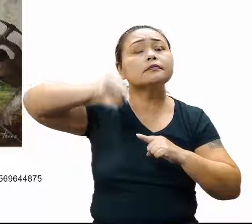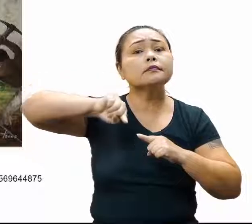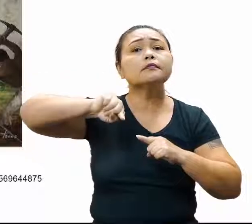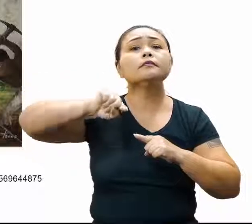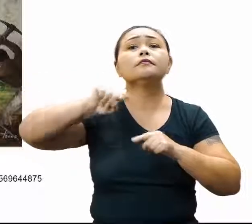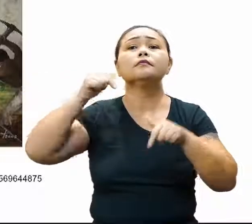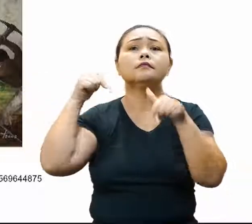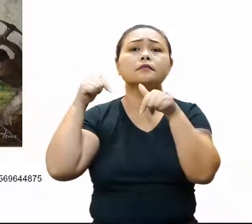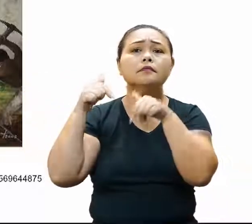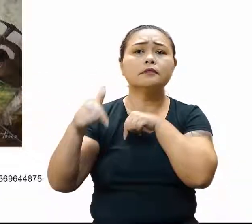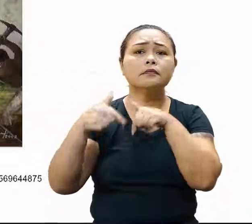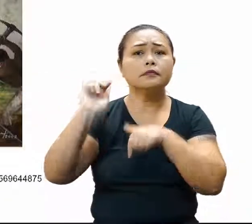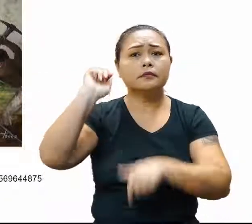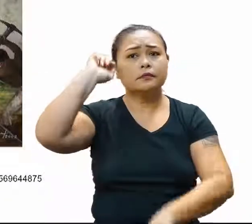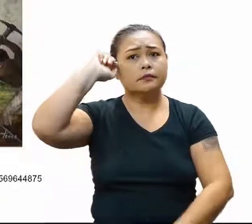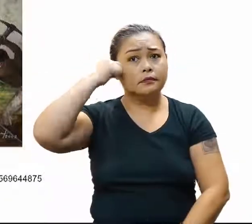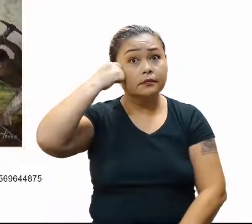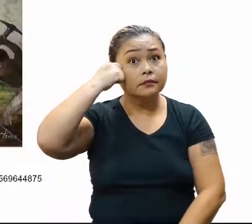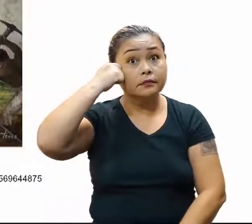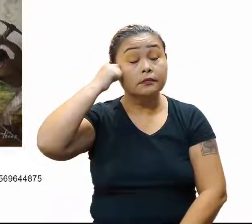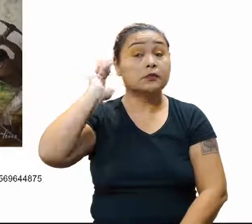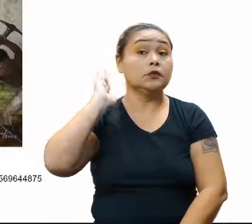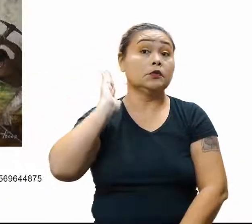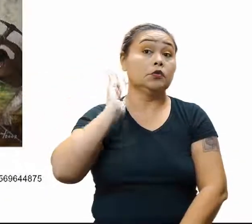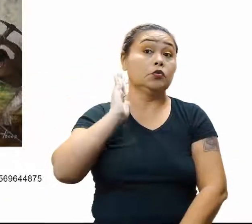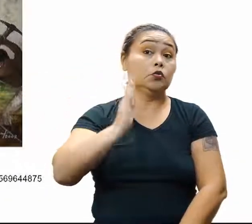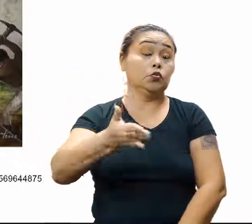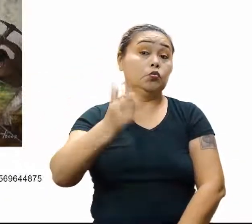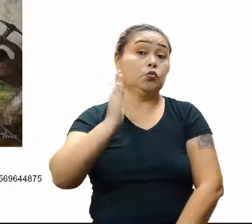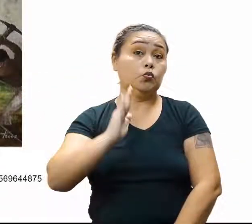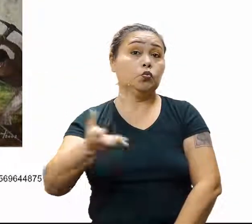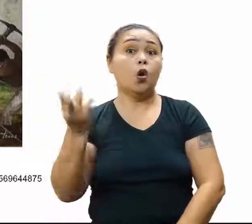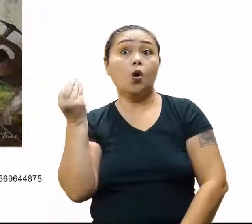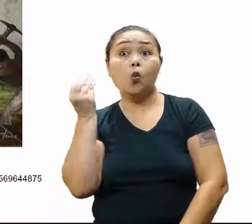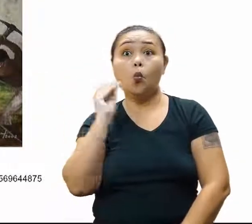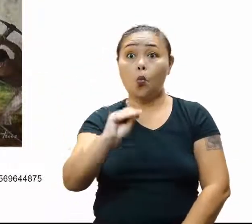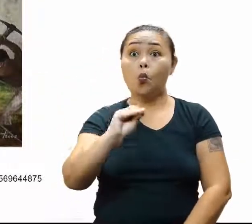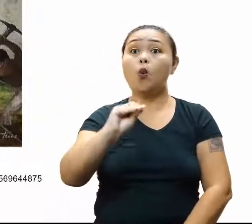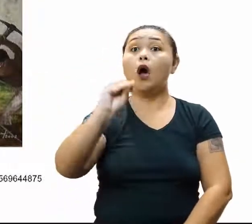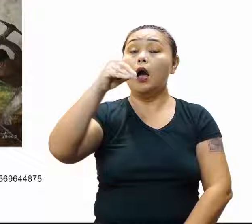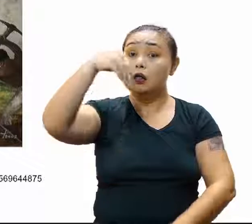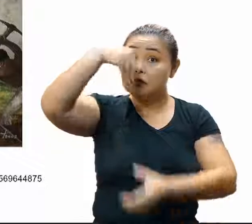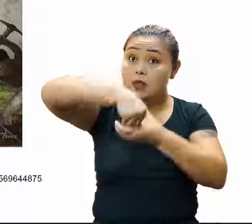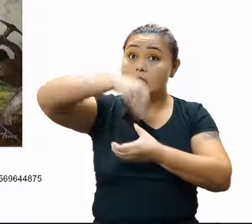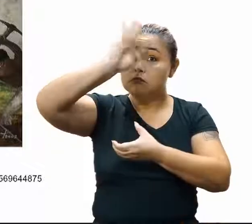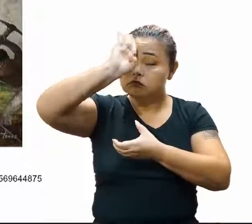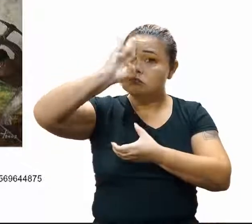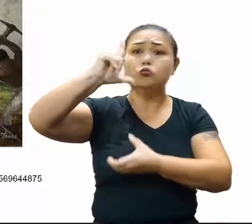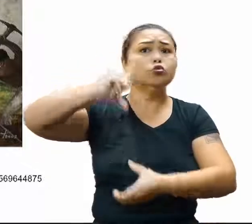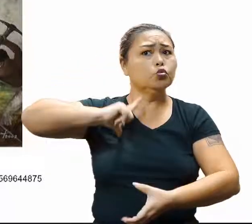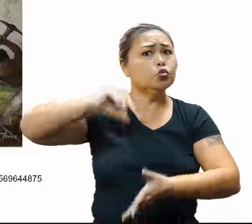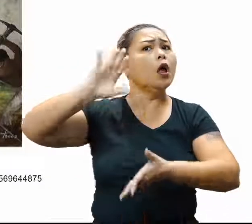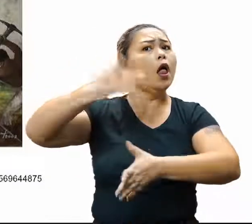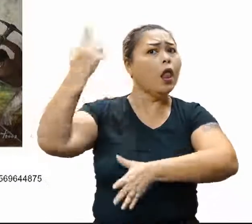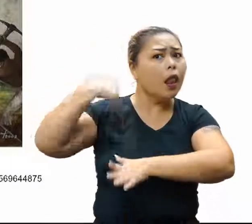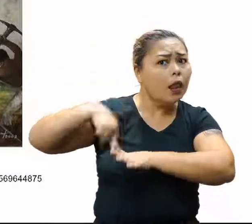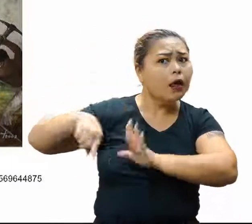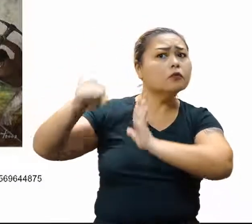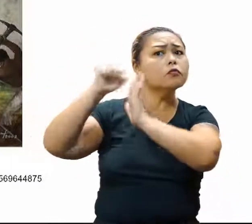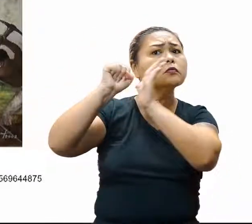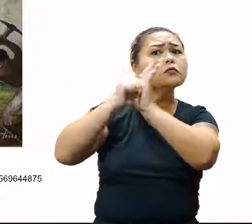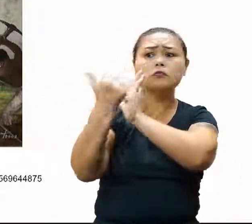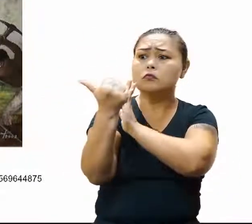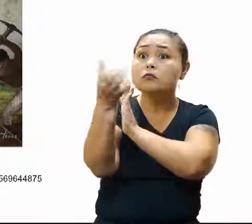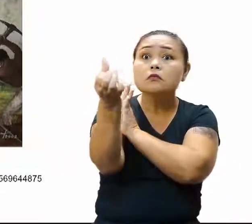obra negra já tinha sido inserida no Brasil lá no século XVI. A partir